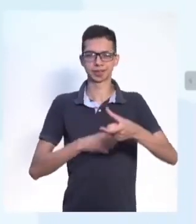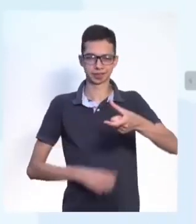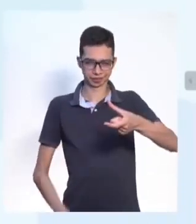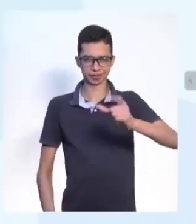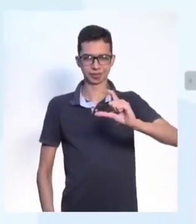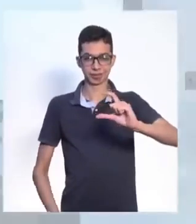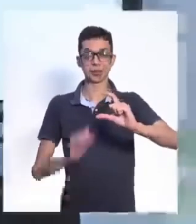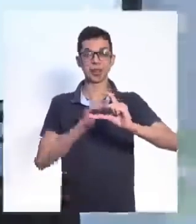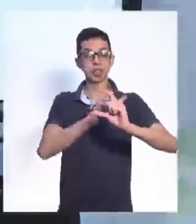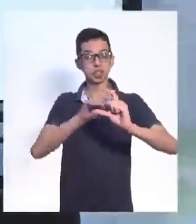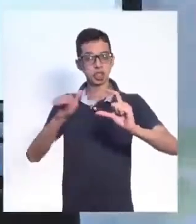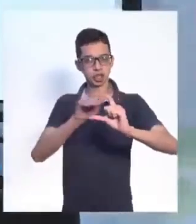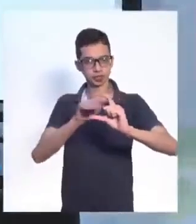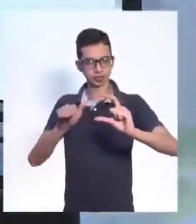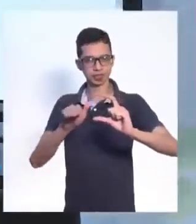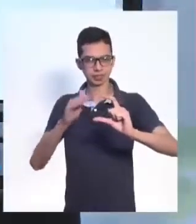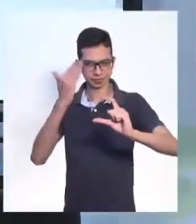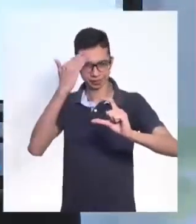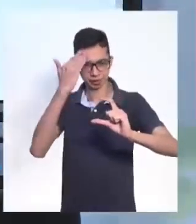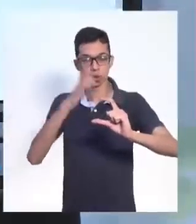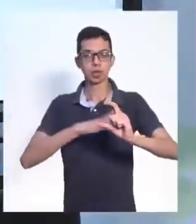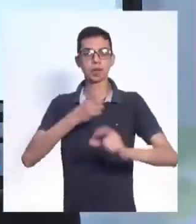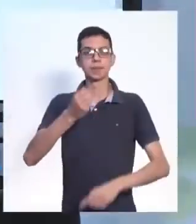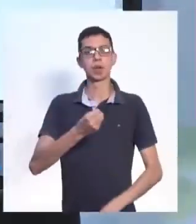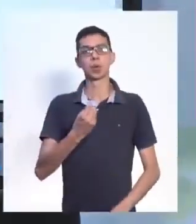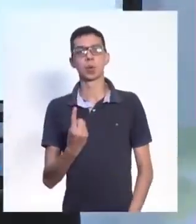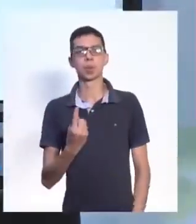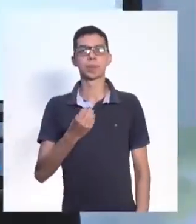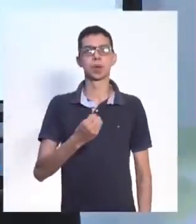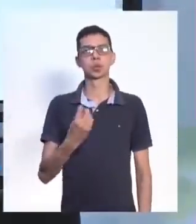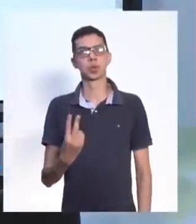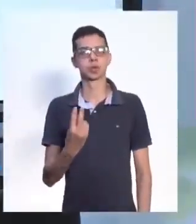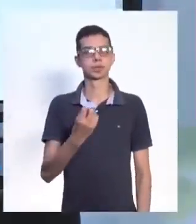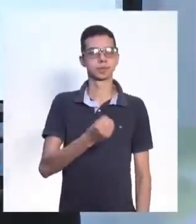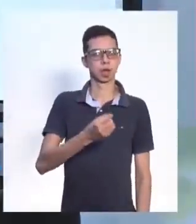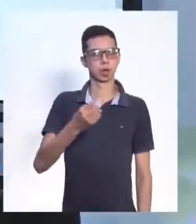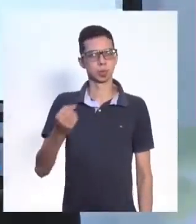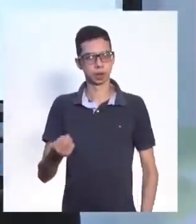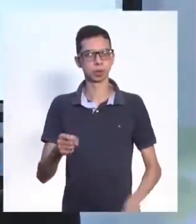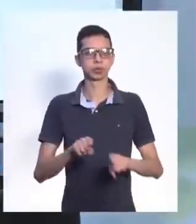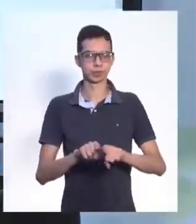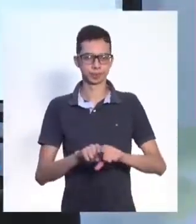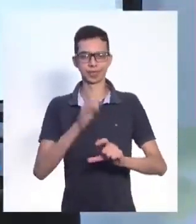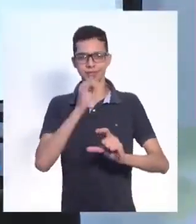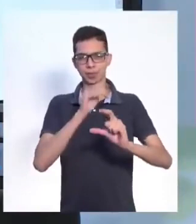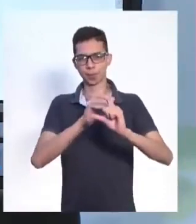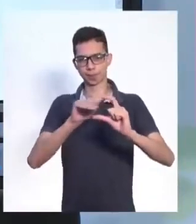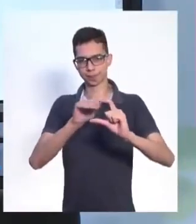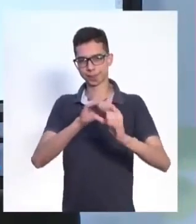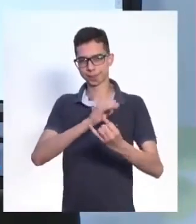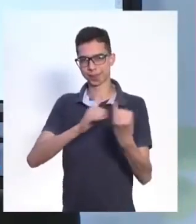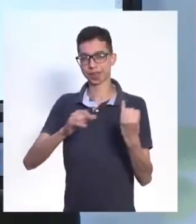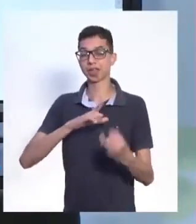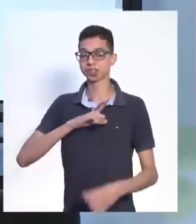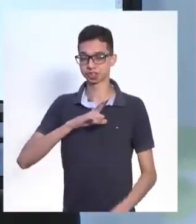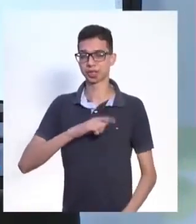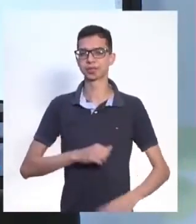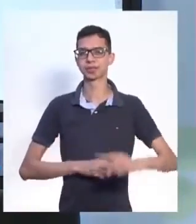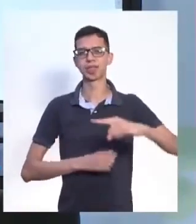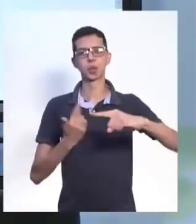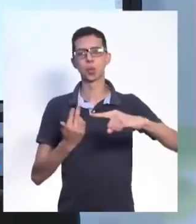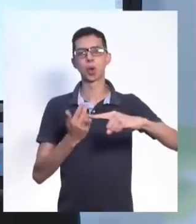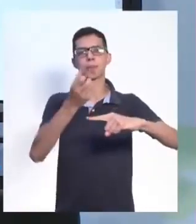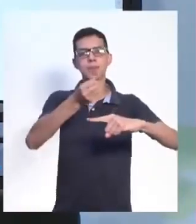têm branco e 1, branco e 2, branco e branco, né? Sim. Branco e 3 e assim por diante. E